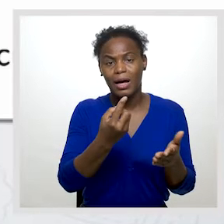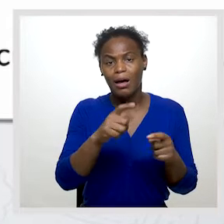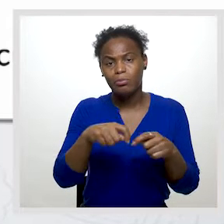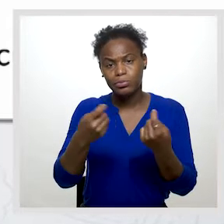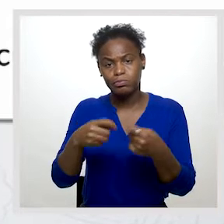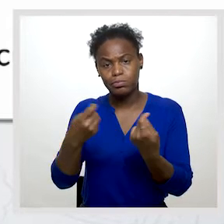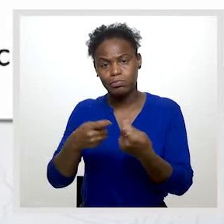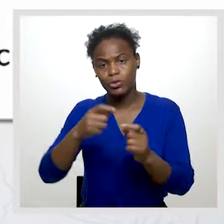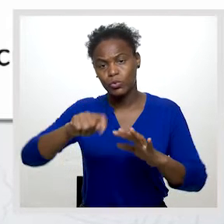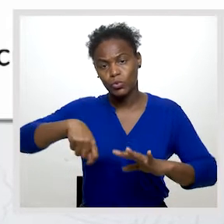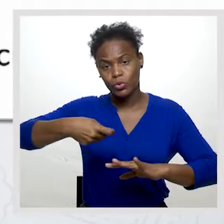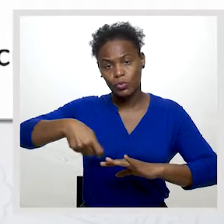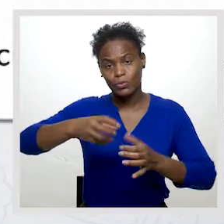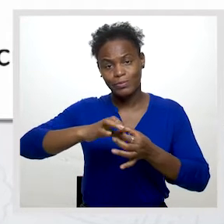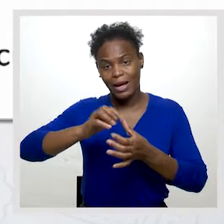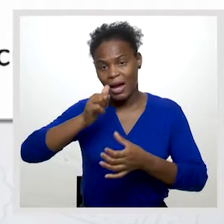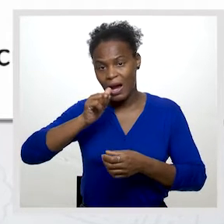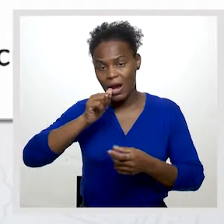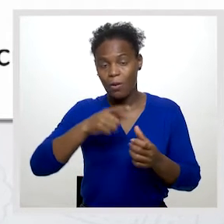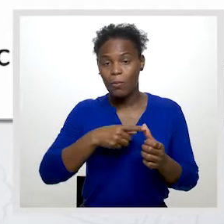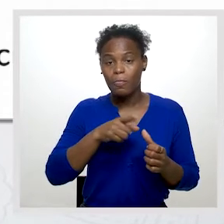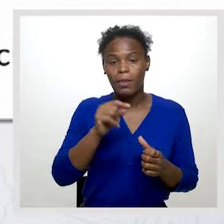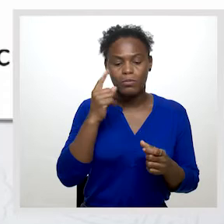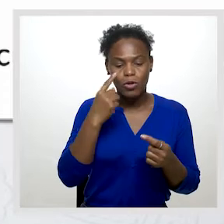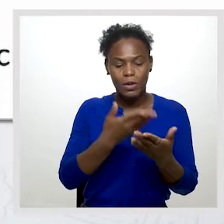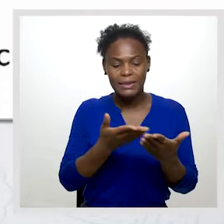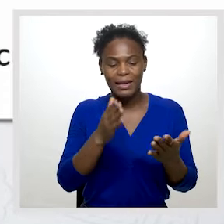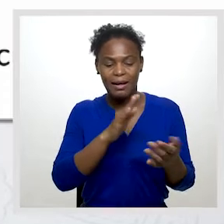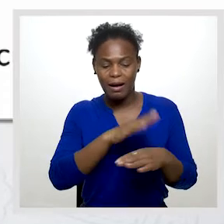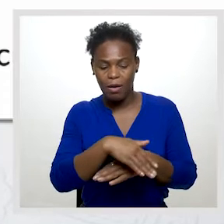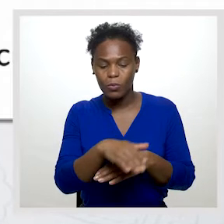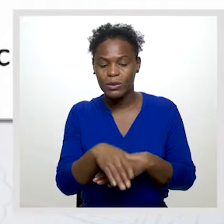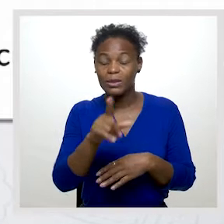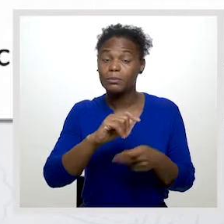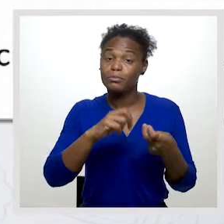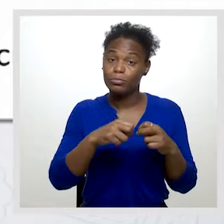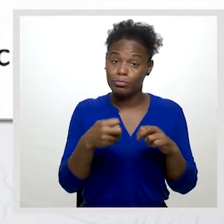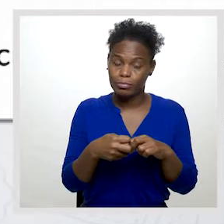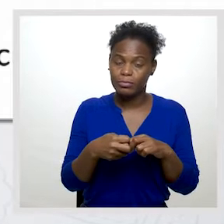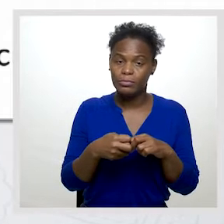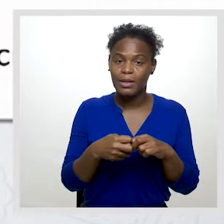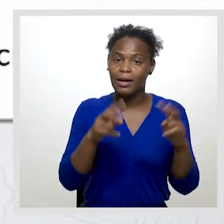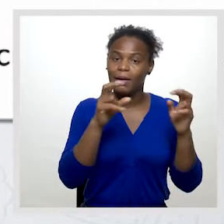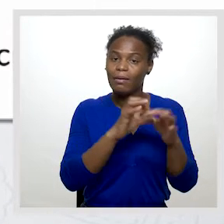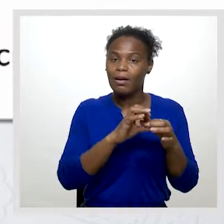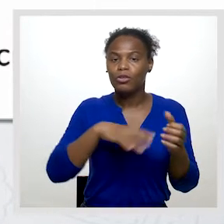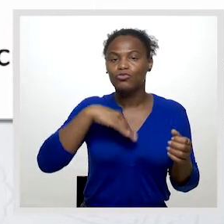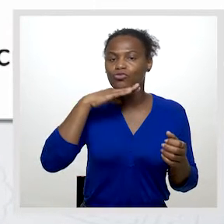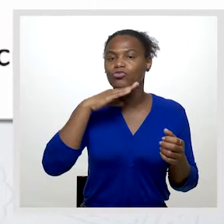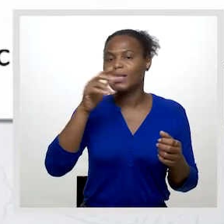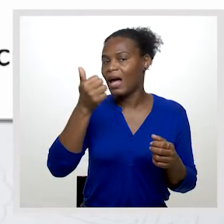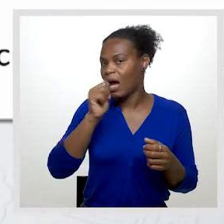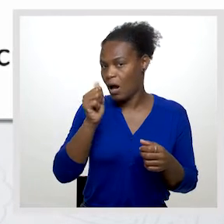a degradação dos recursos hídricos, apontar as causas e as consequências da poluição